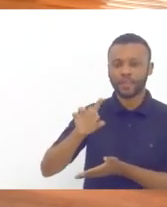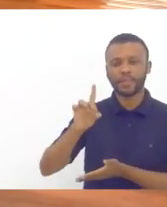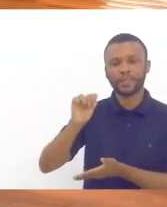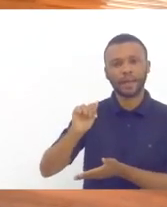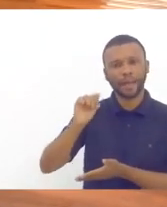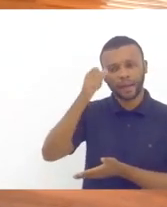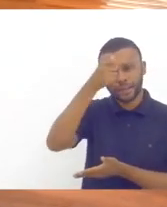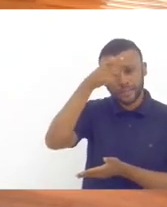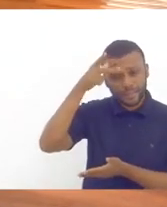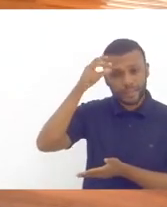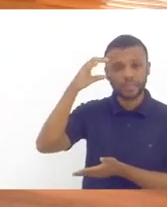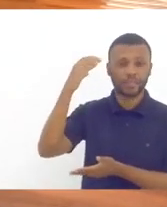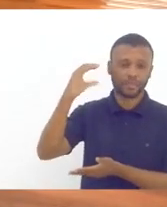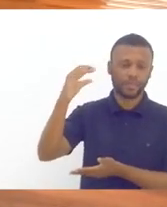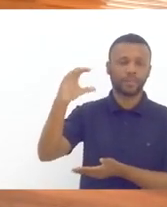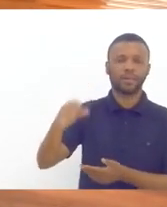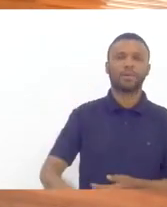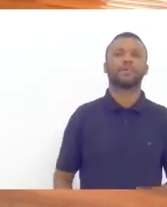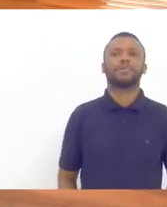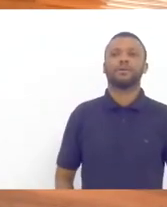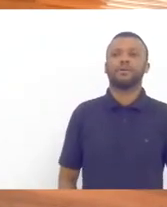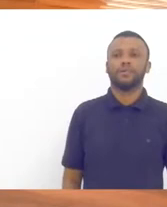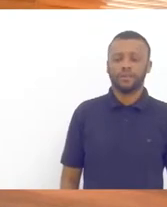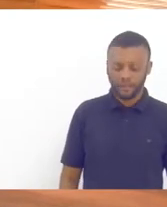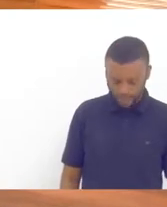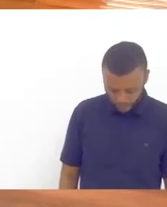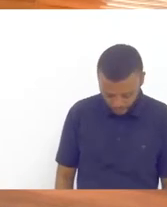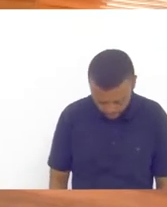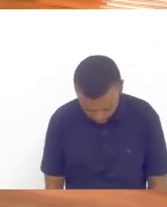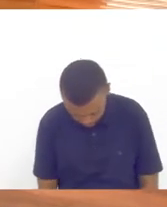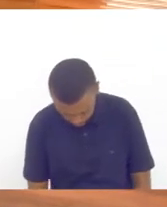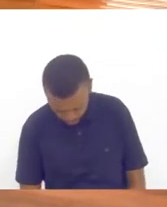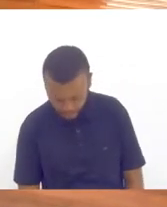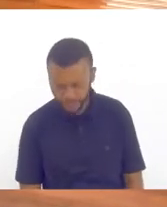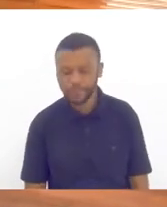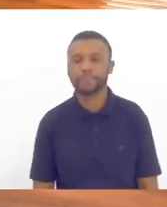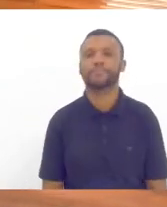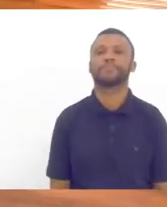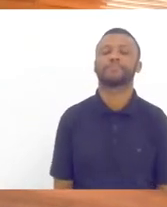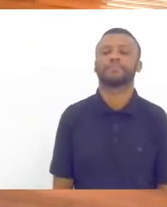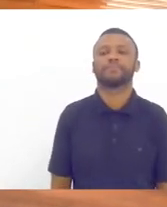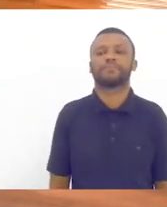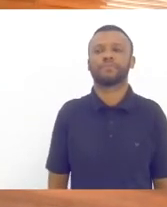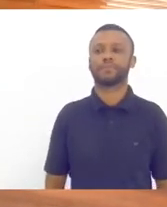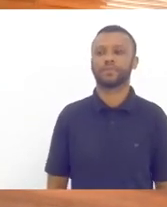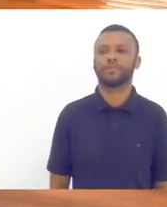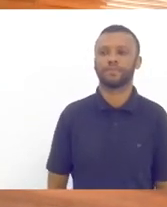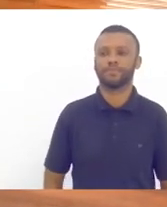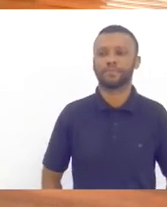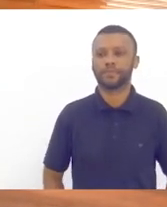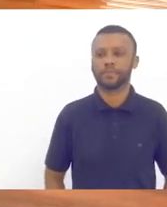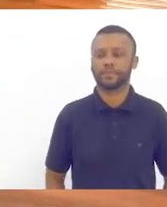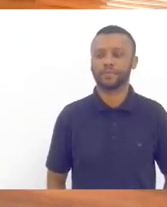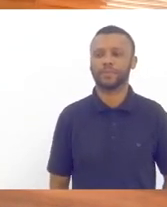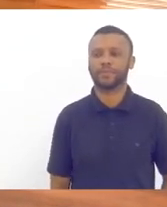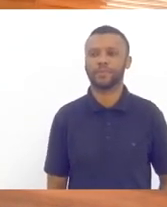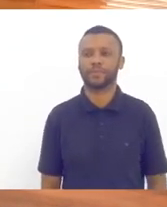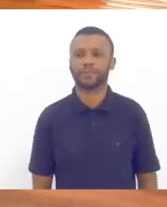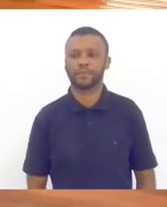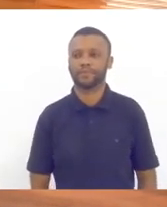Ruiz. Ortiz, desculpe. Olá, bom dia, quase boa tarde já.